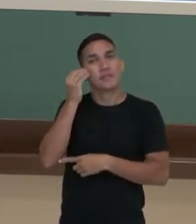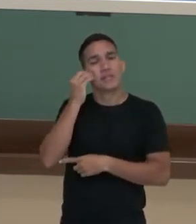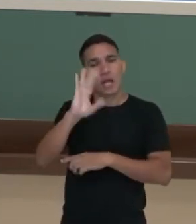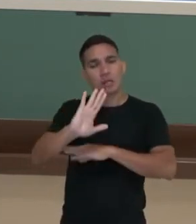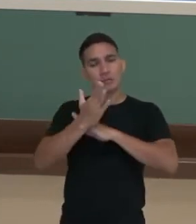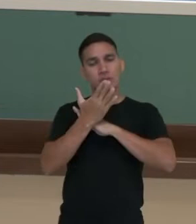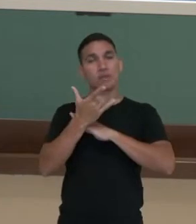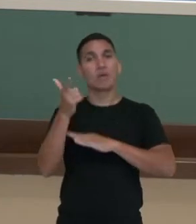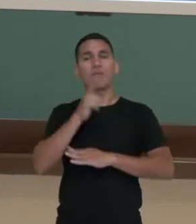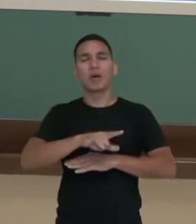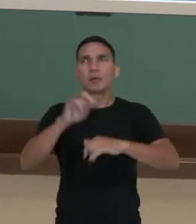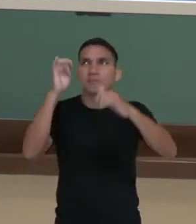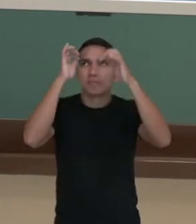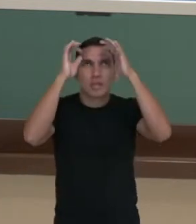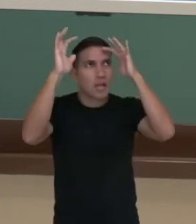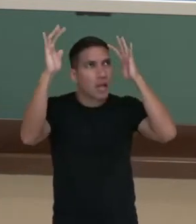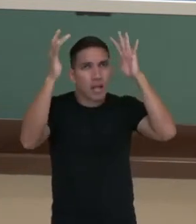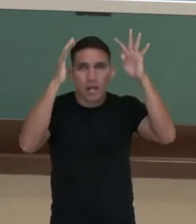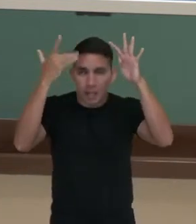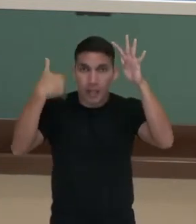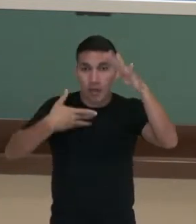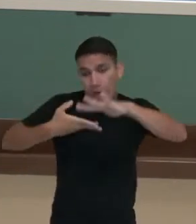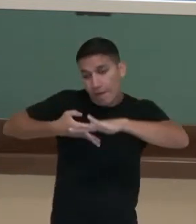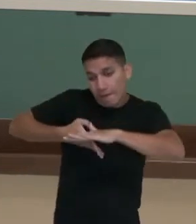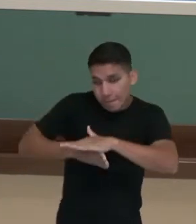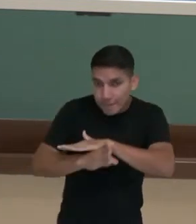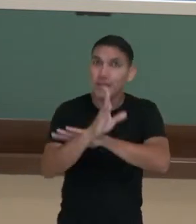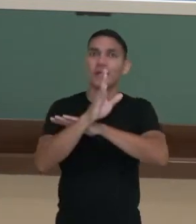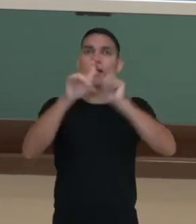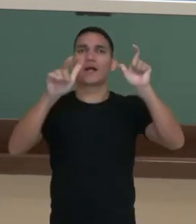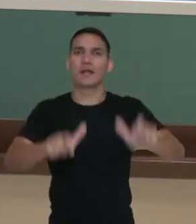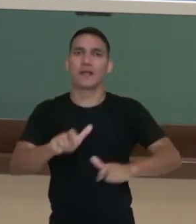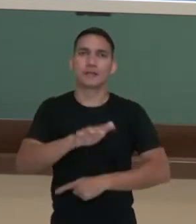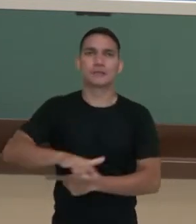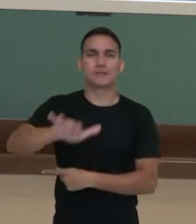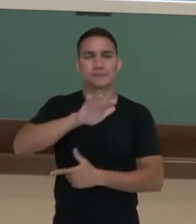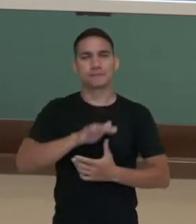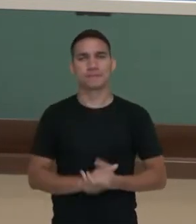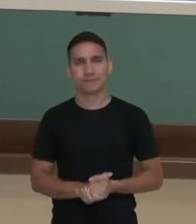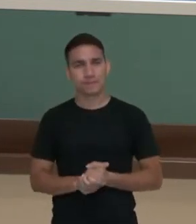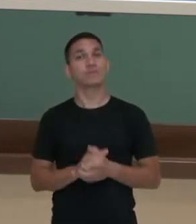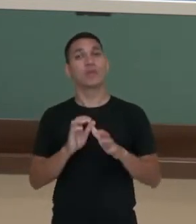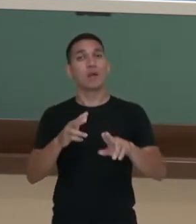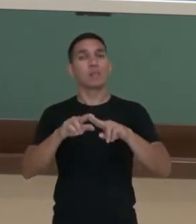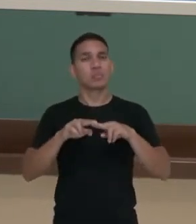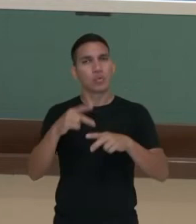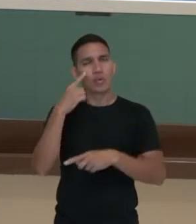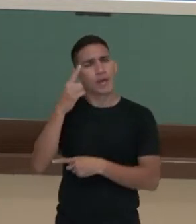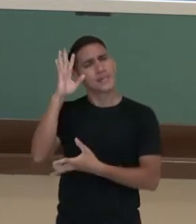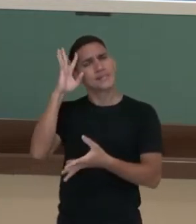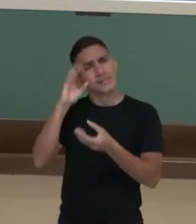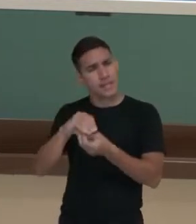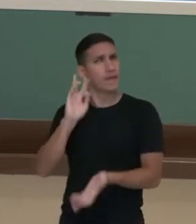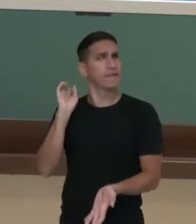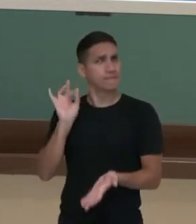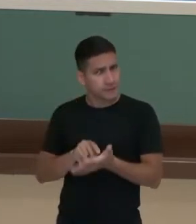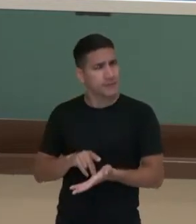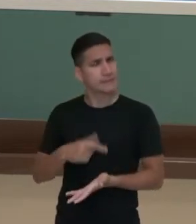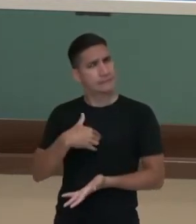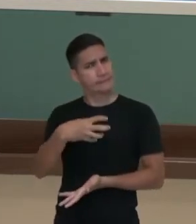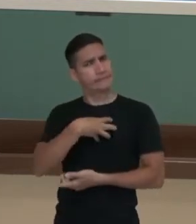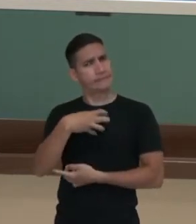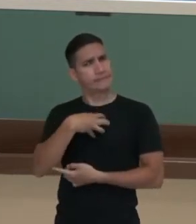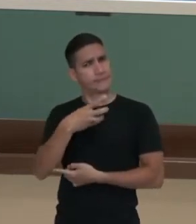o usuário, para o jogador de estar inserido naquele ambiente, né? Então ele entende que ele realmente